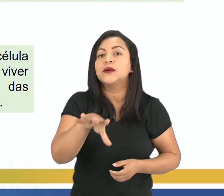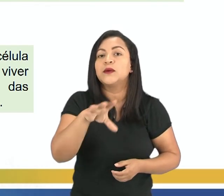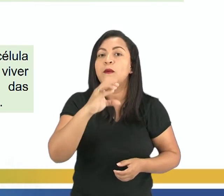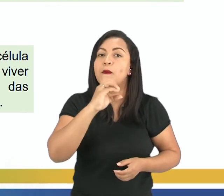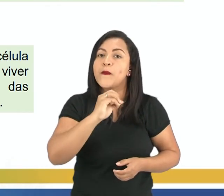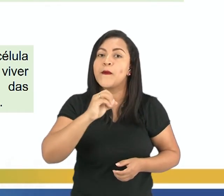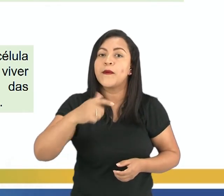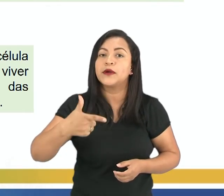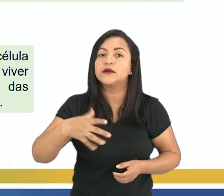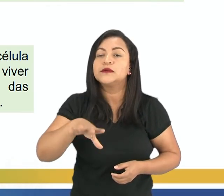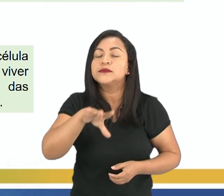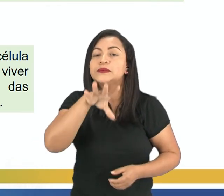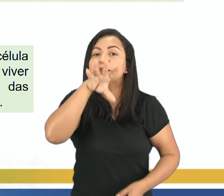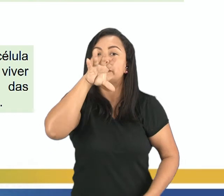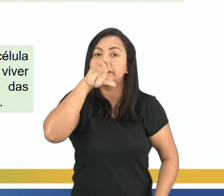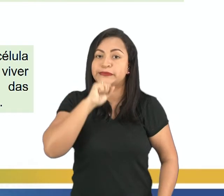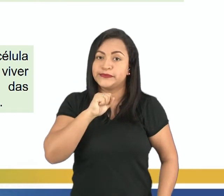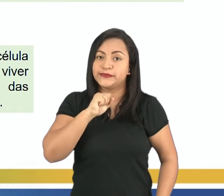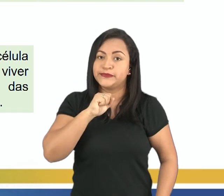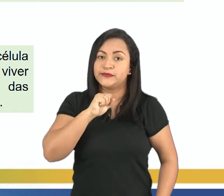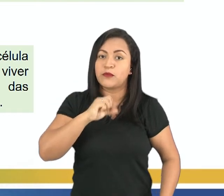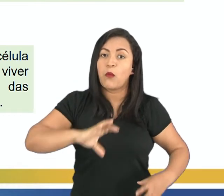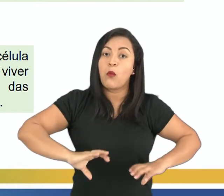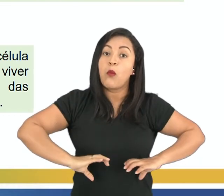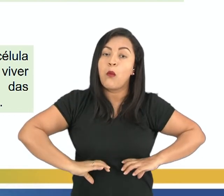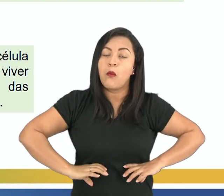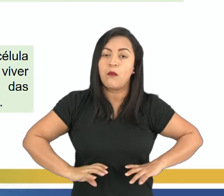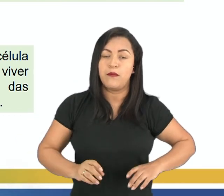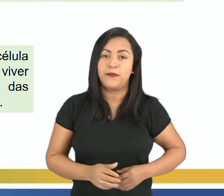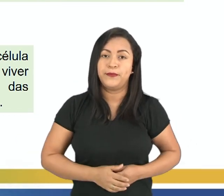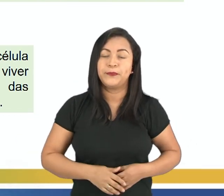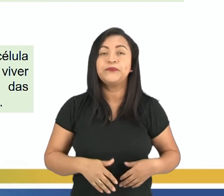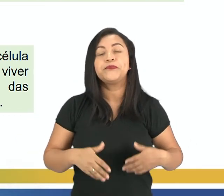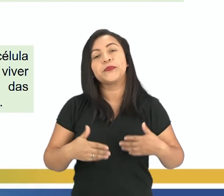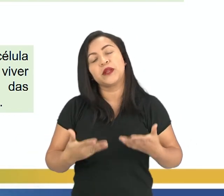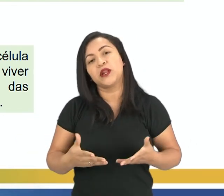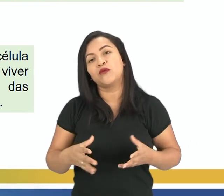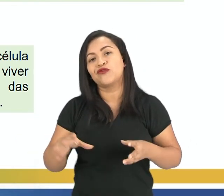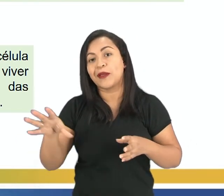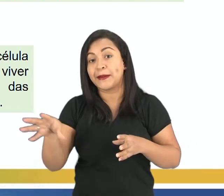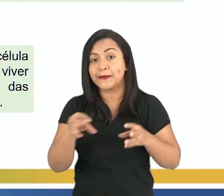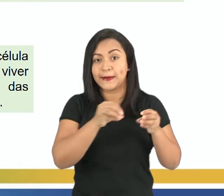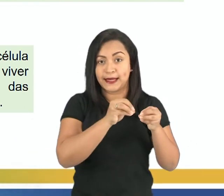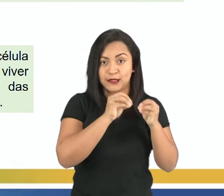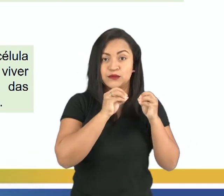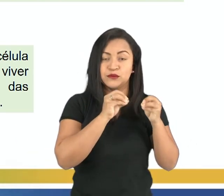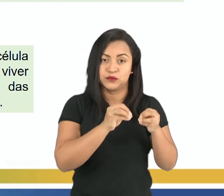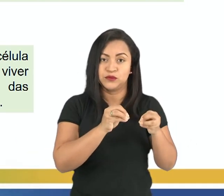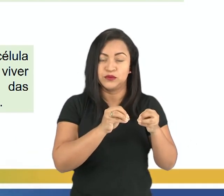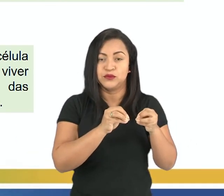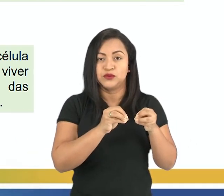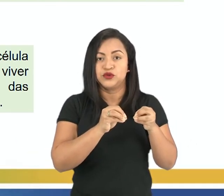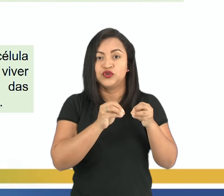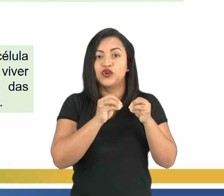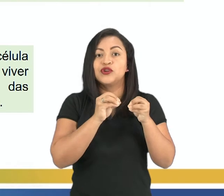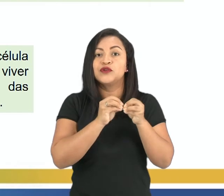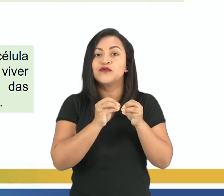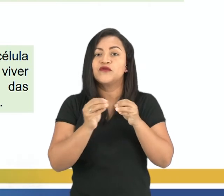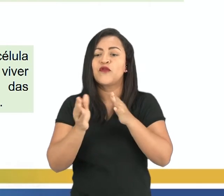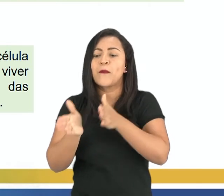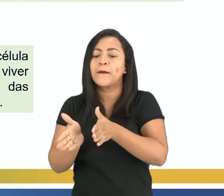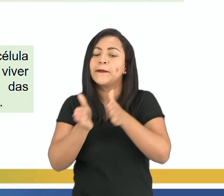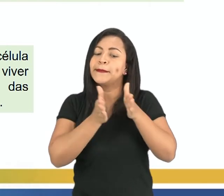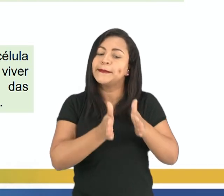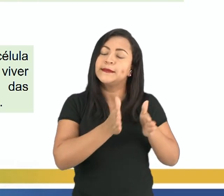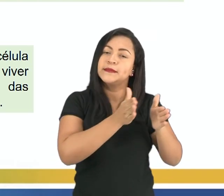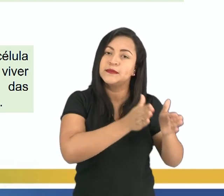oxigênio através da respiração pulmonar. Então, a gente vai pegar esses 2 ingredientes, eles vão passar por um